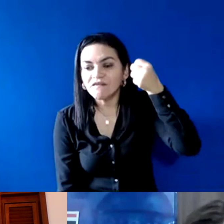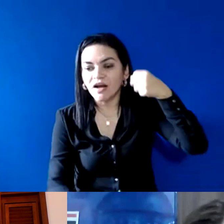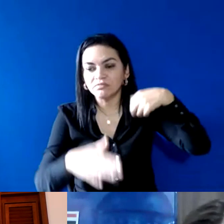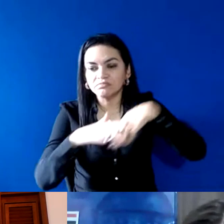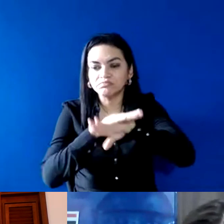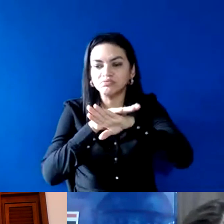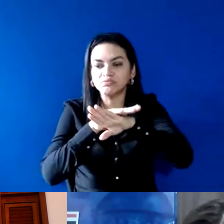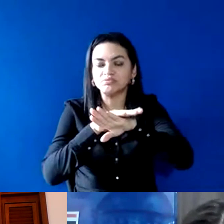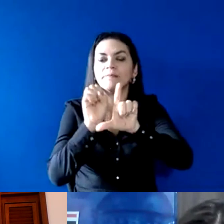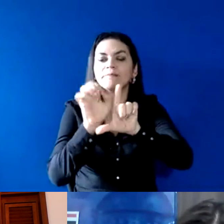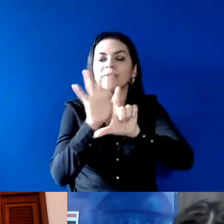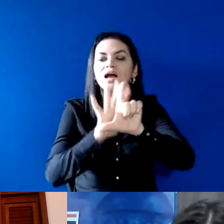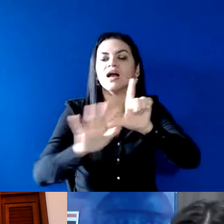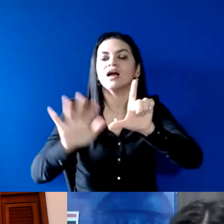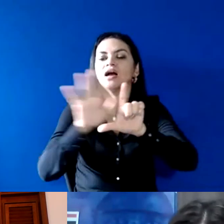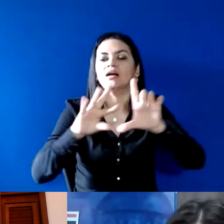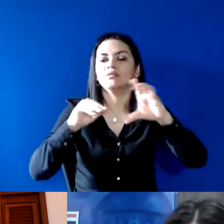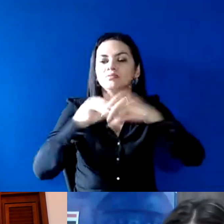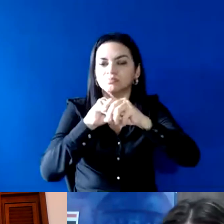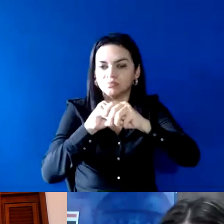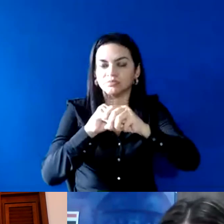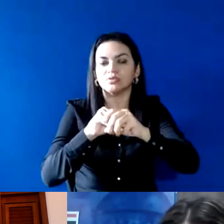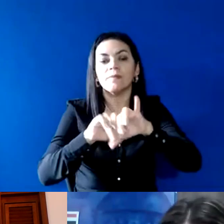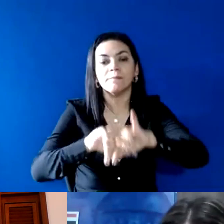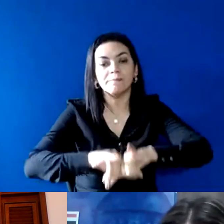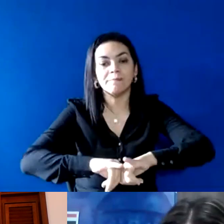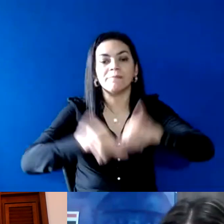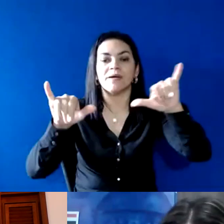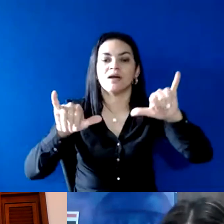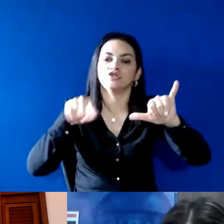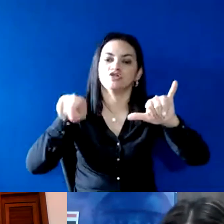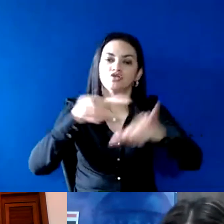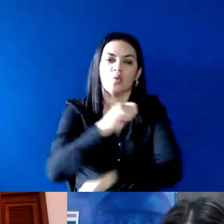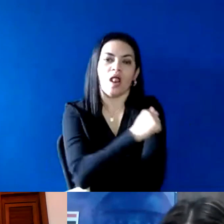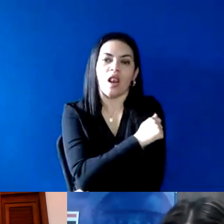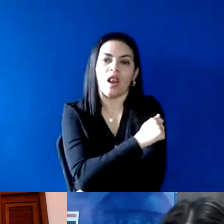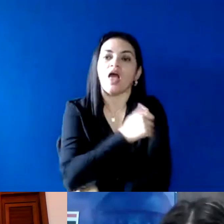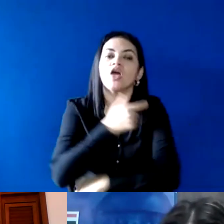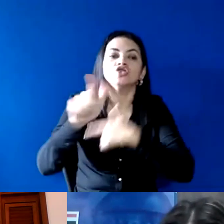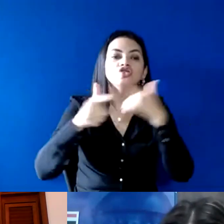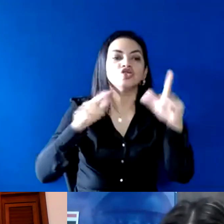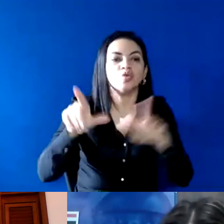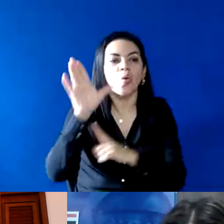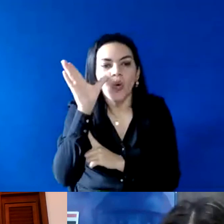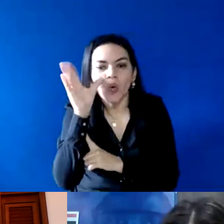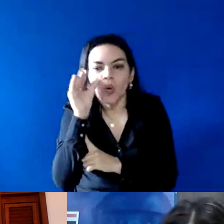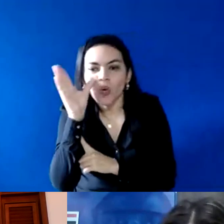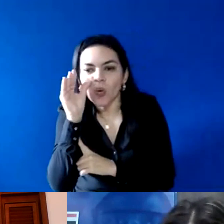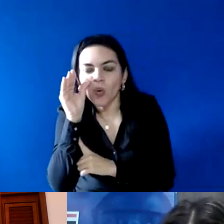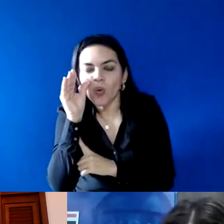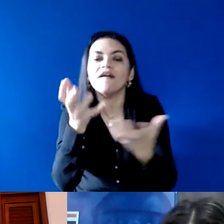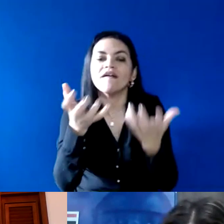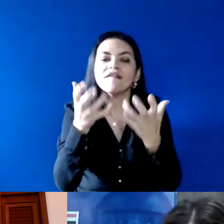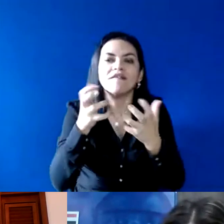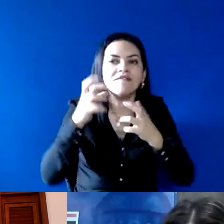nossa plataforma, para a disposição dos alunos e de outros interessados que